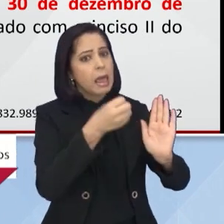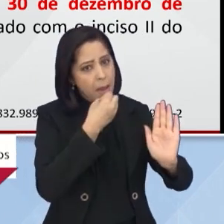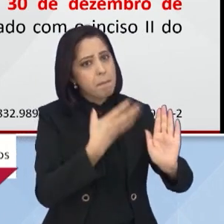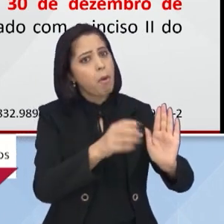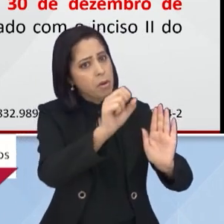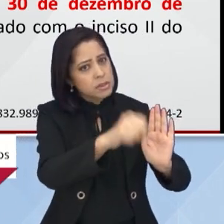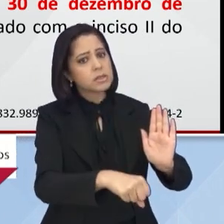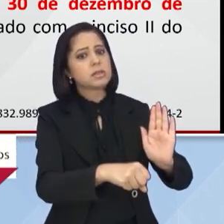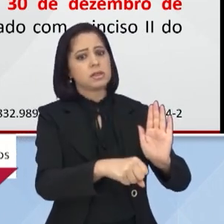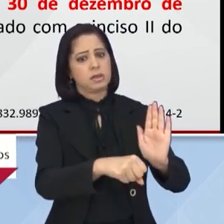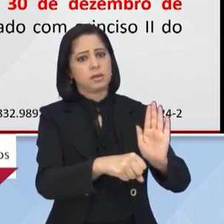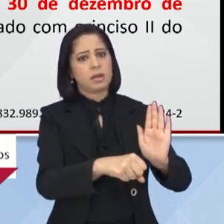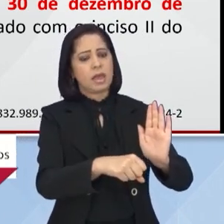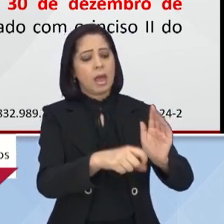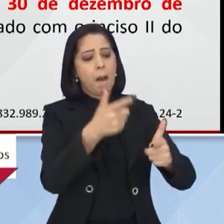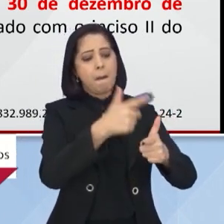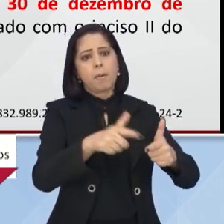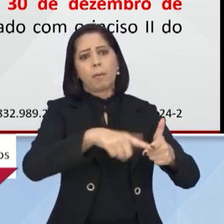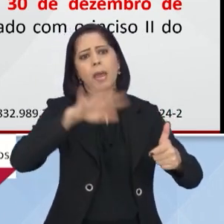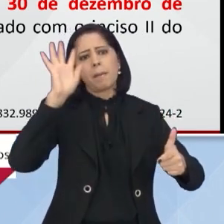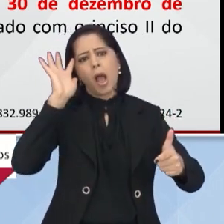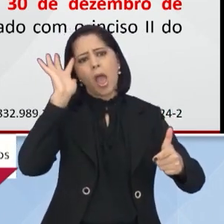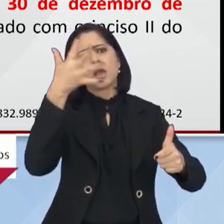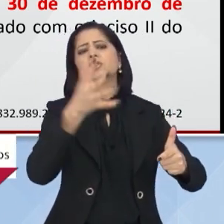vai resolver muitos dos nossos problemas